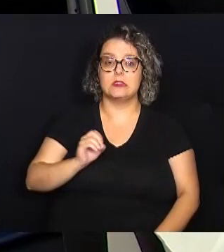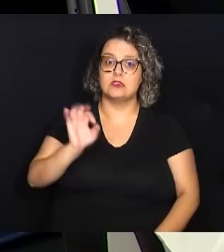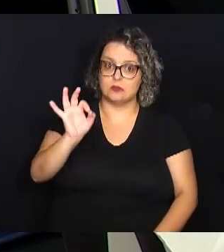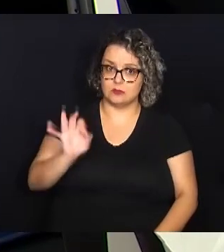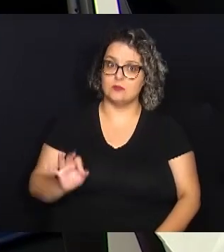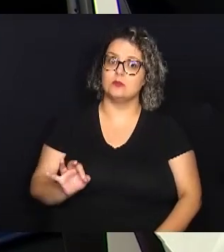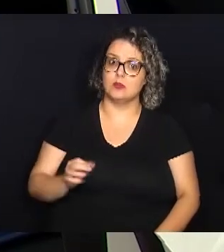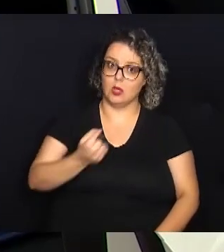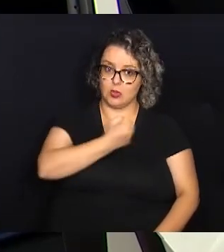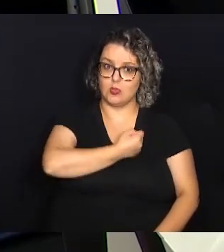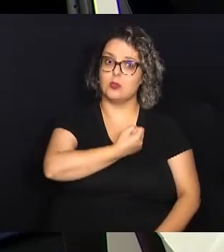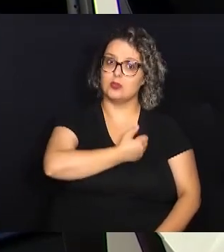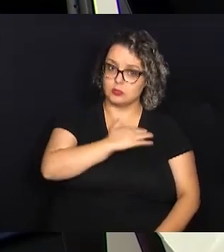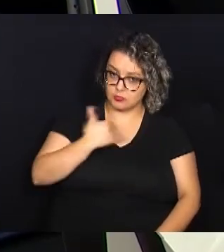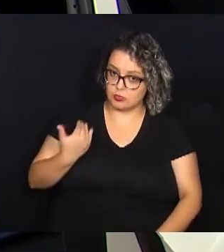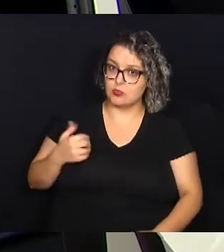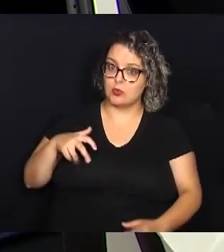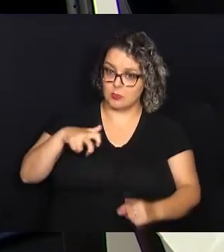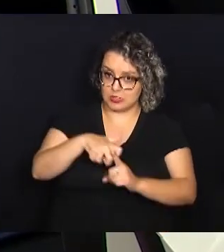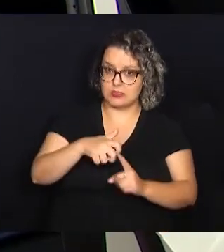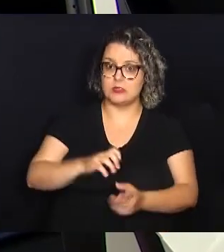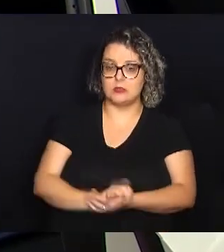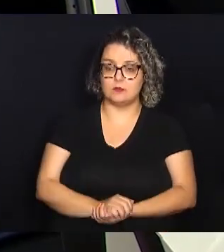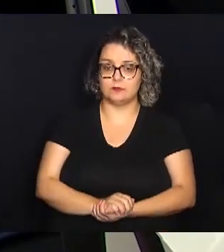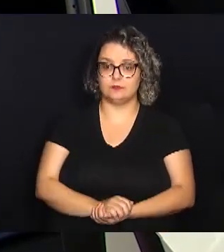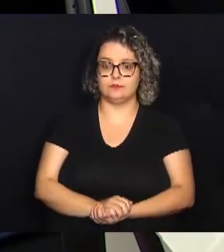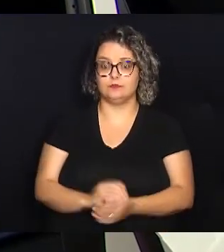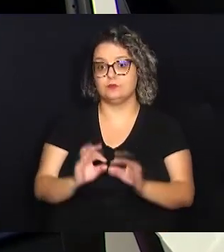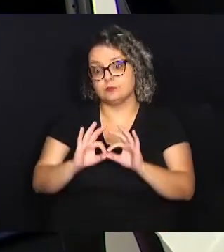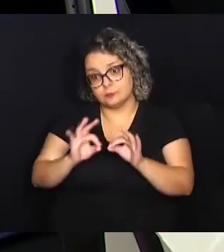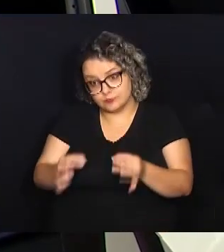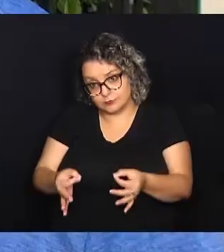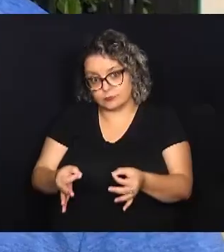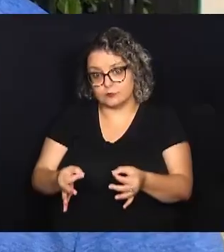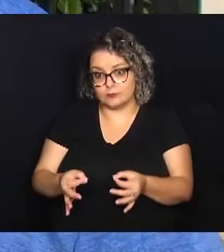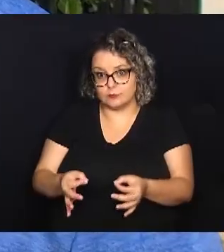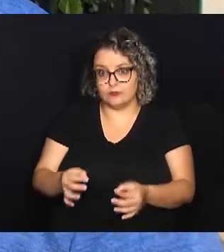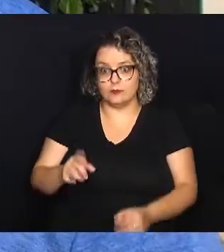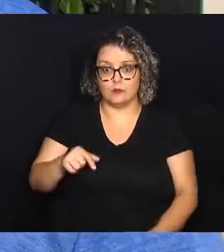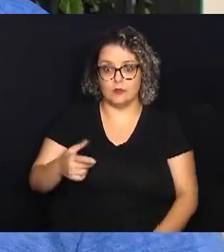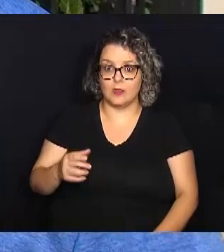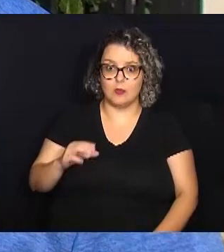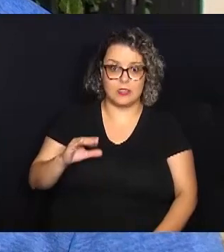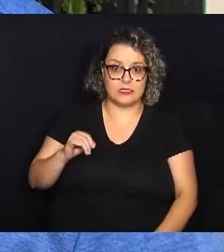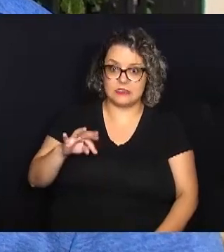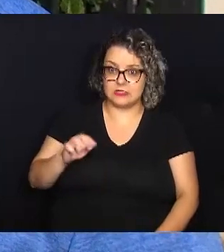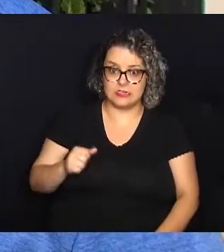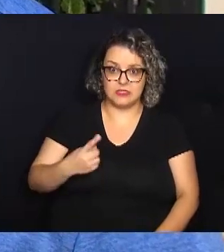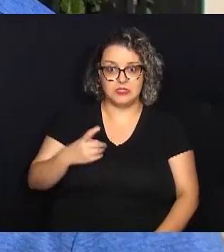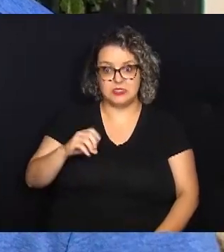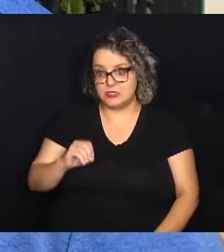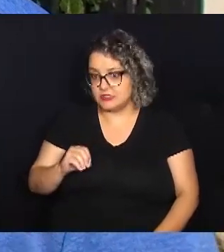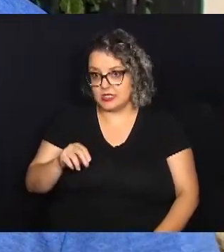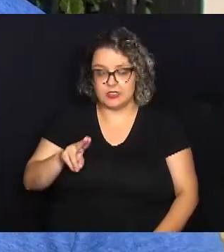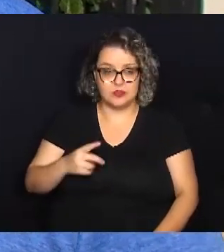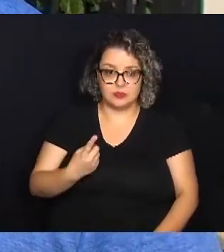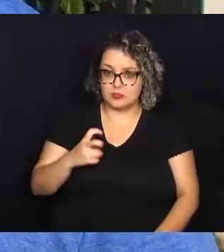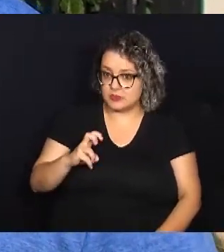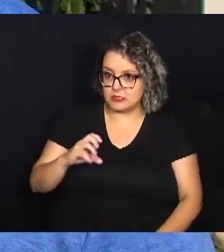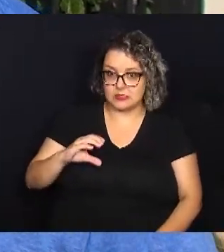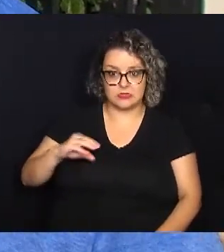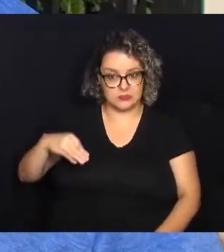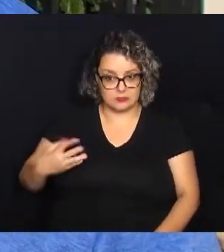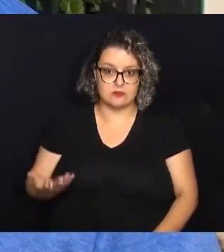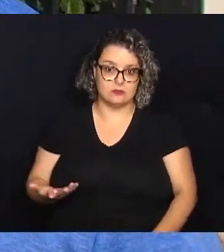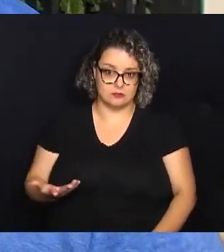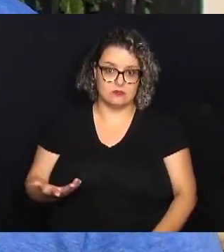em até 60% o número de mortes em acidentes é simplesmente uma cinta de 10 15 cm que